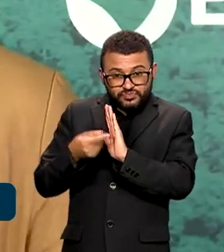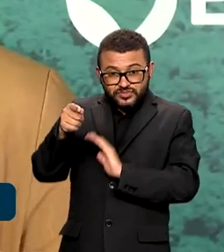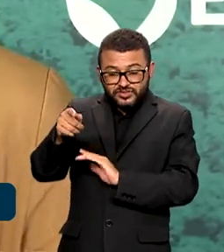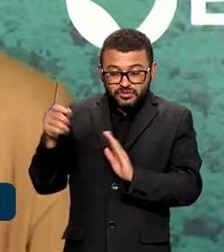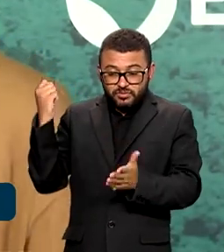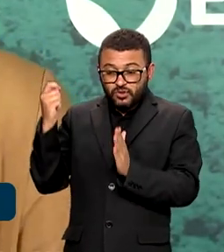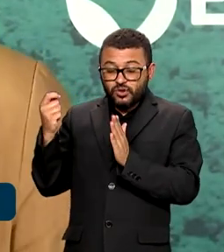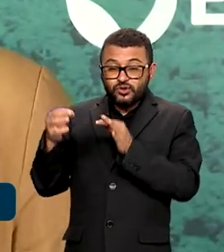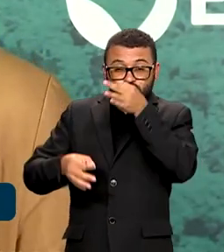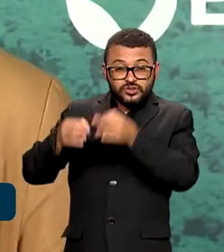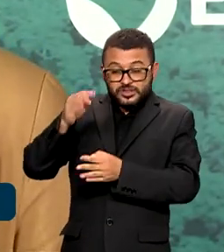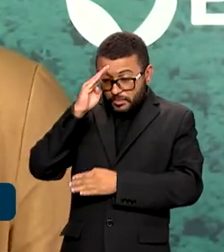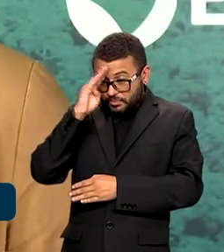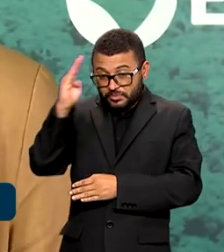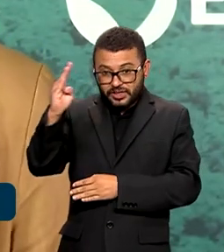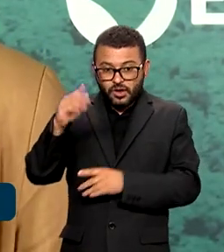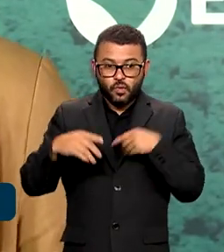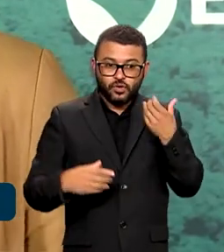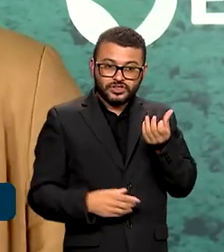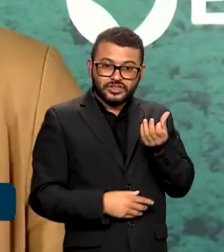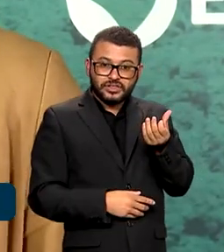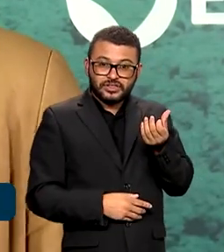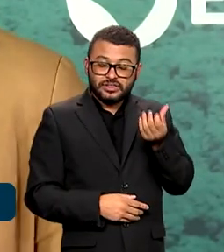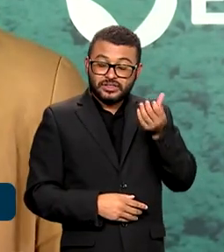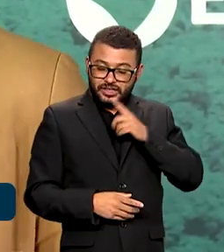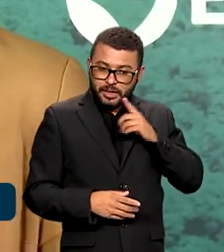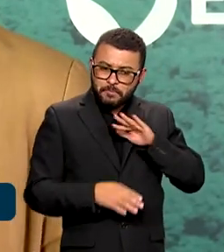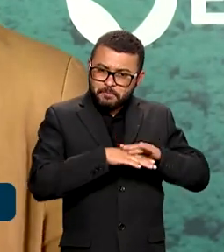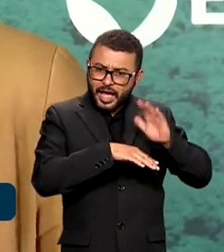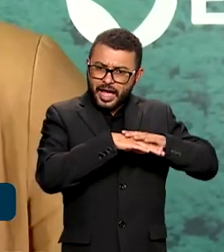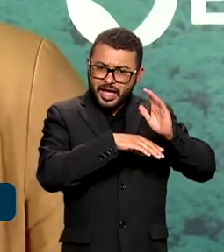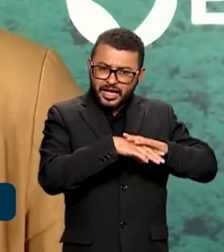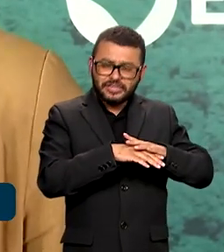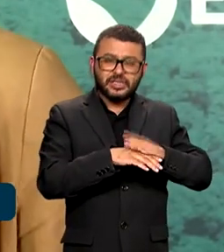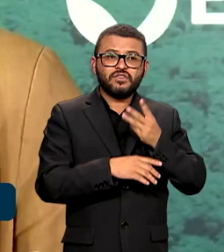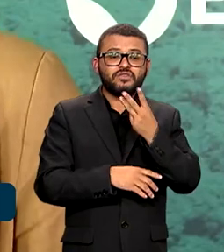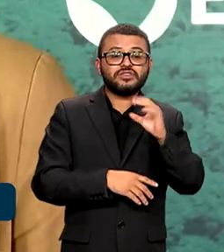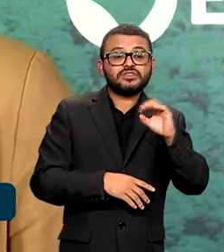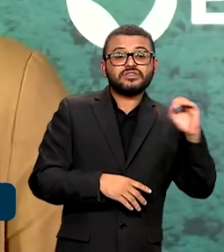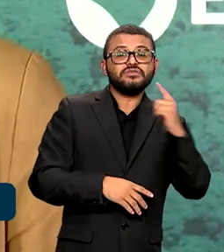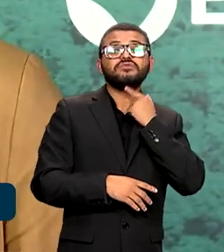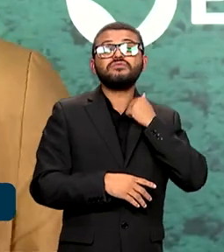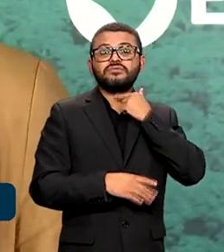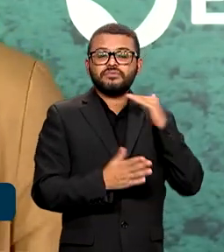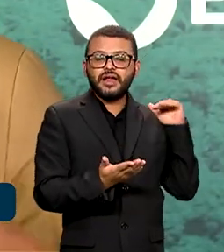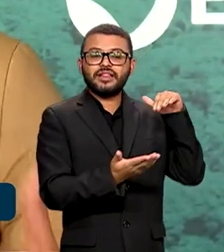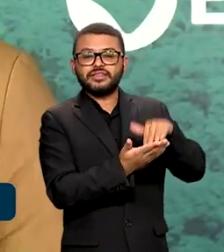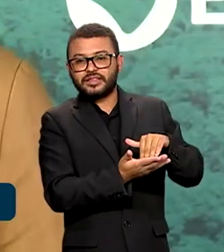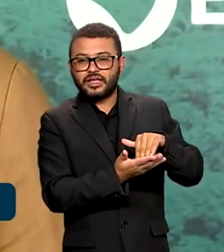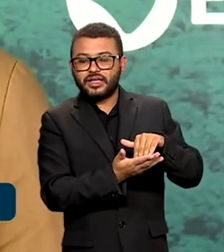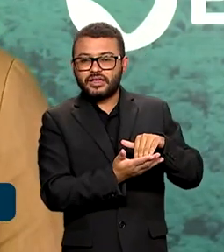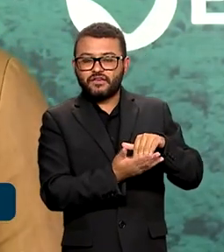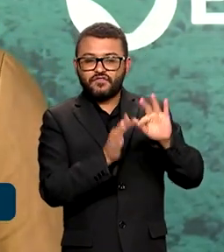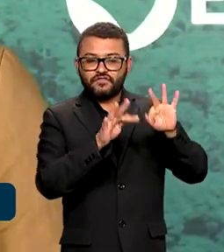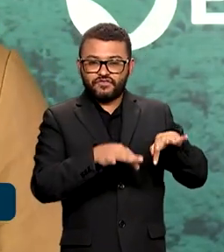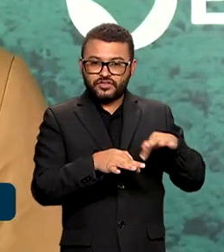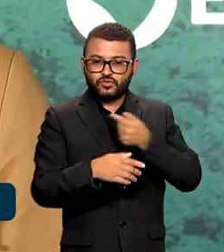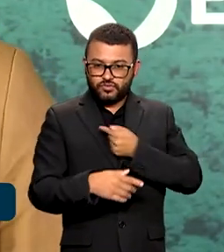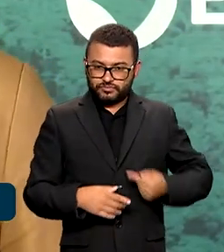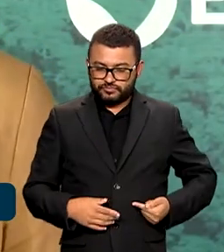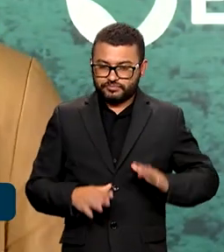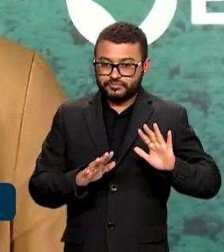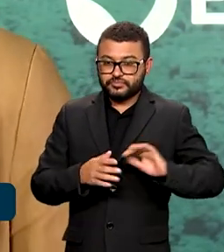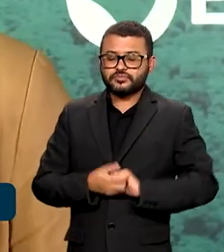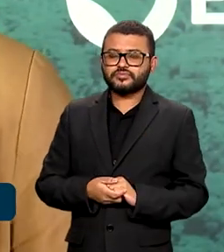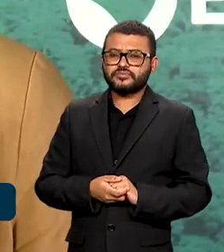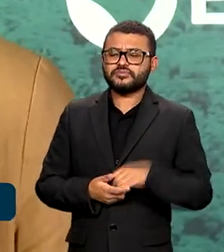primeiros 6 meses com 5 territórios titulados, né? E o nosso objetivo é chegar a 300 até o final do nosso mandato. Então isso já é um passo. Depois, quando a gente está